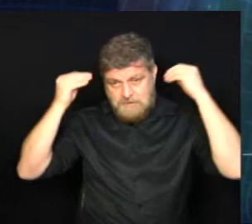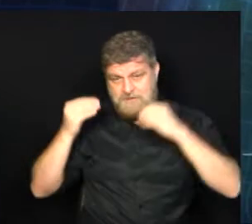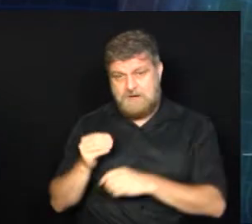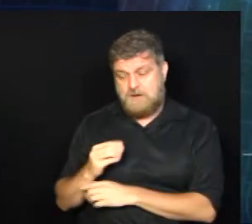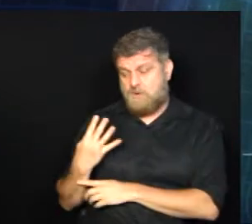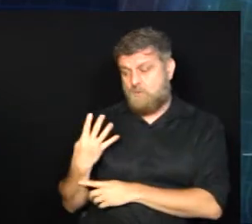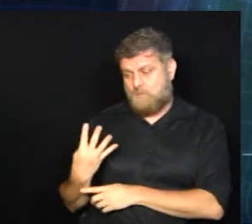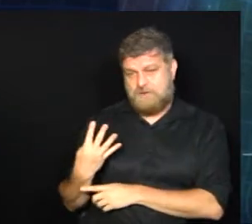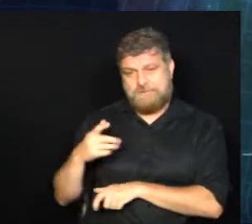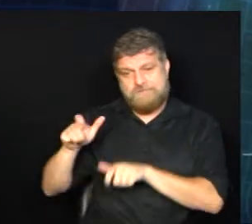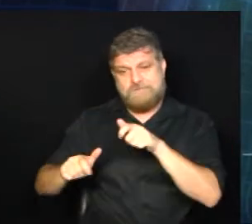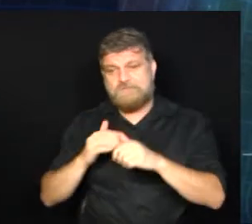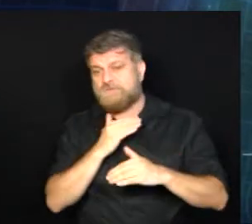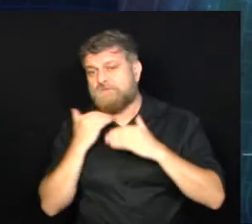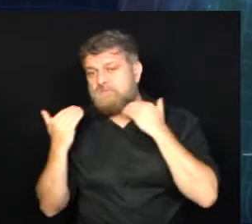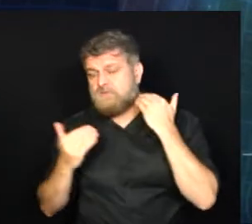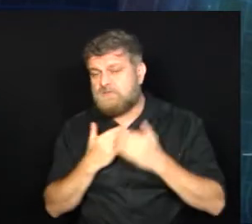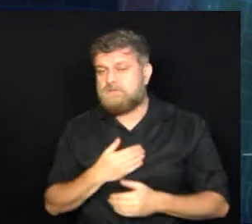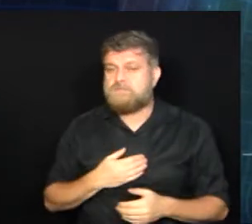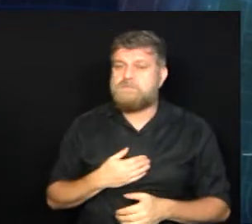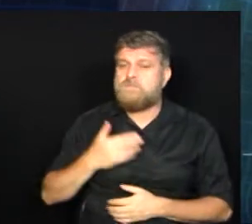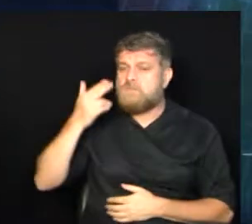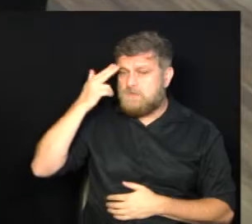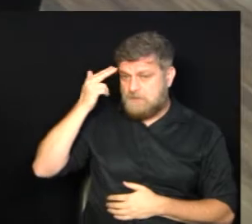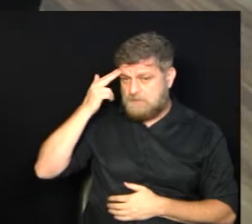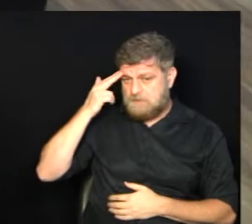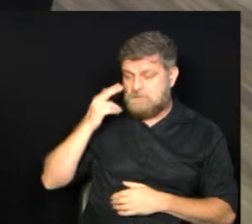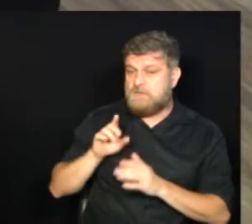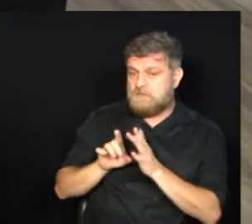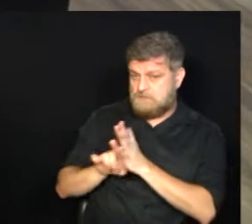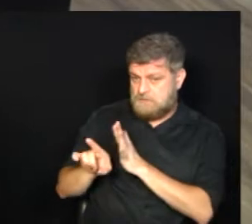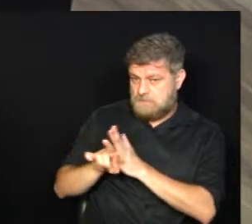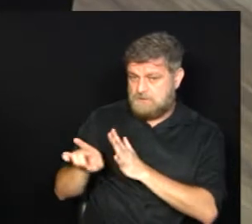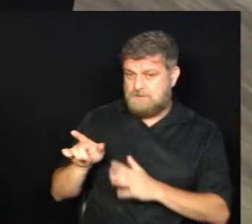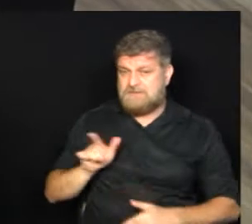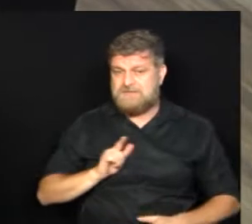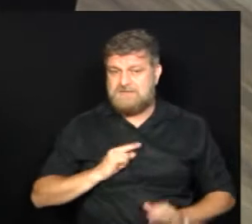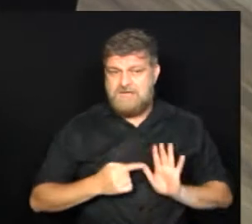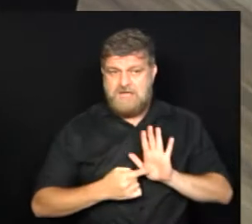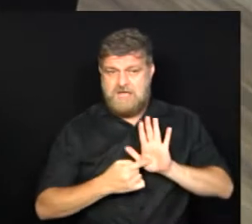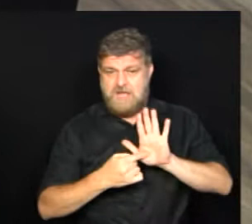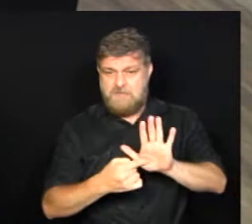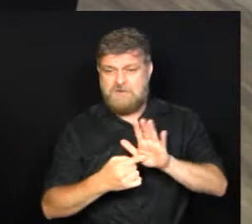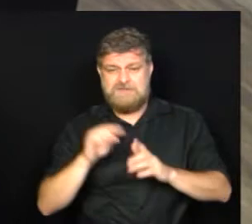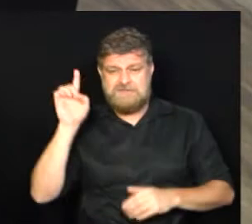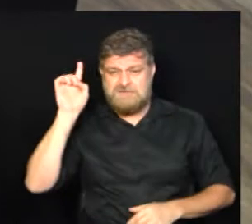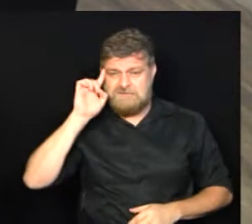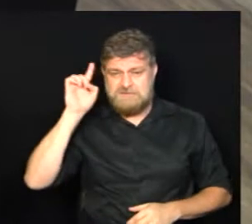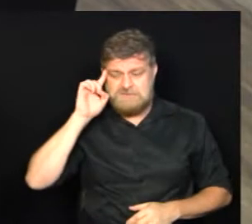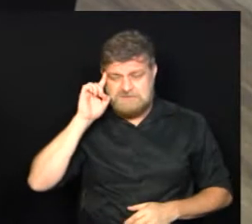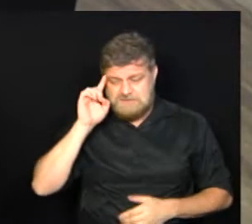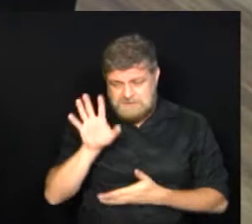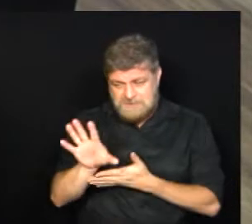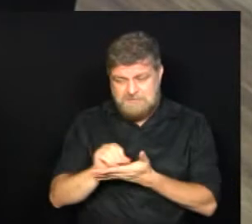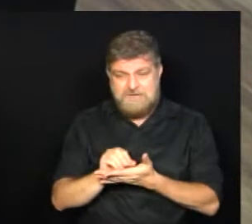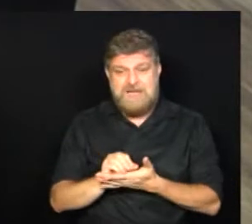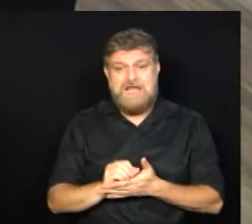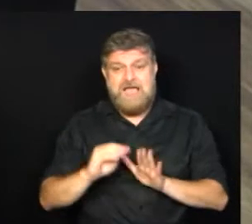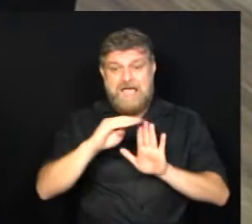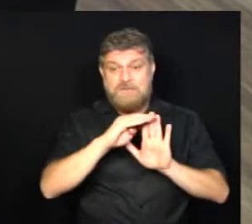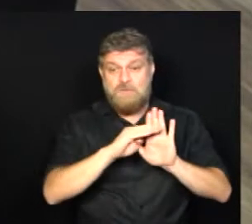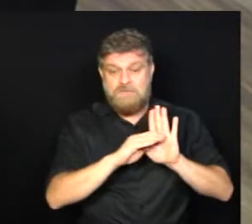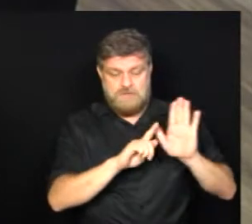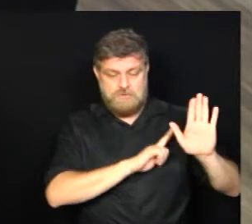Em relação aos casos, às mortes, isso tem um reflexo no nosso dia a dia e no Plano São